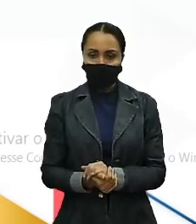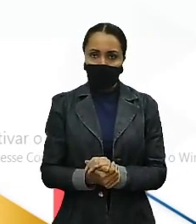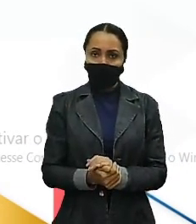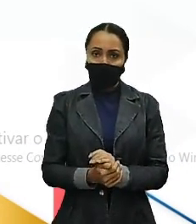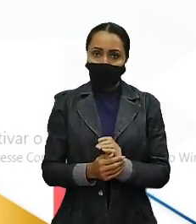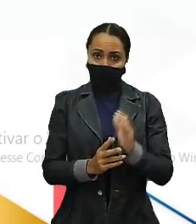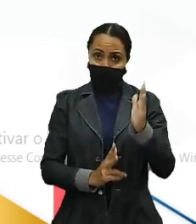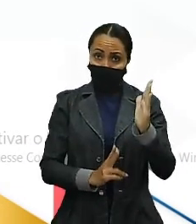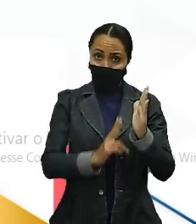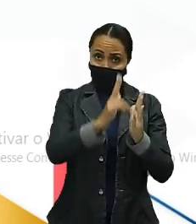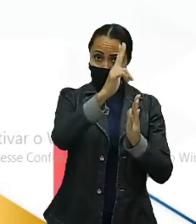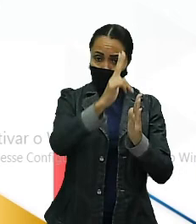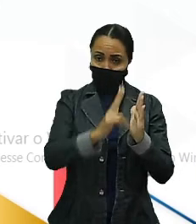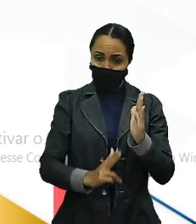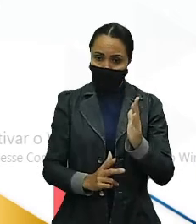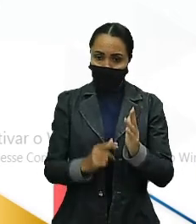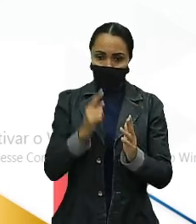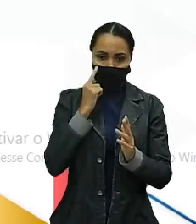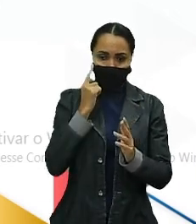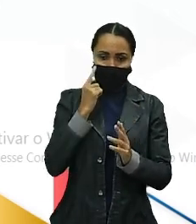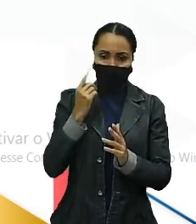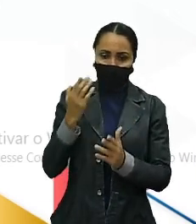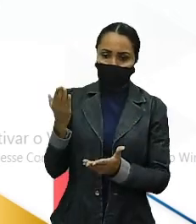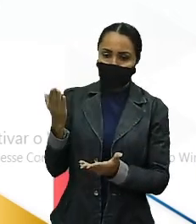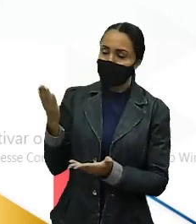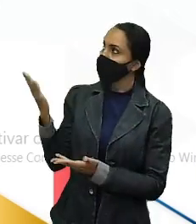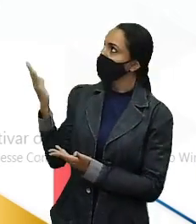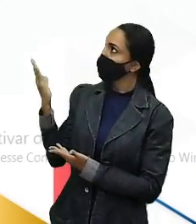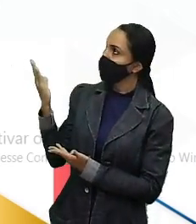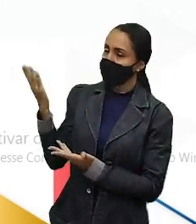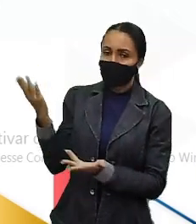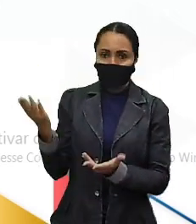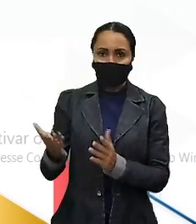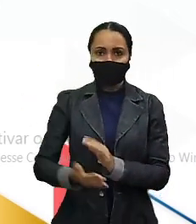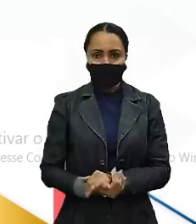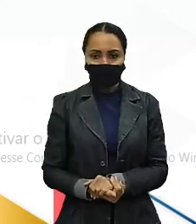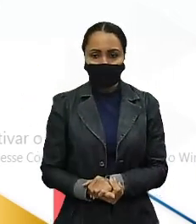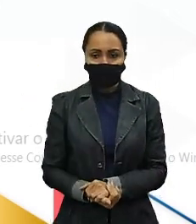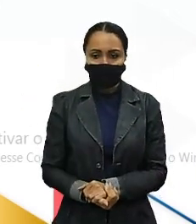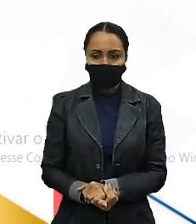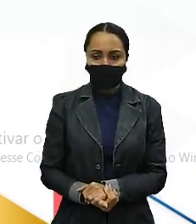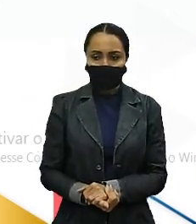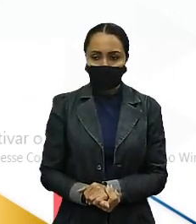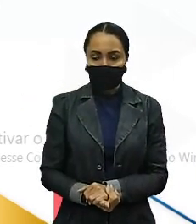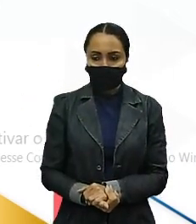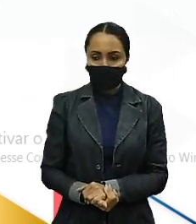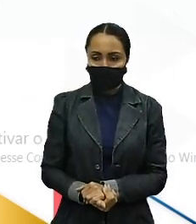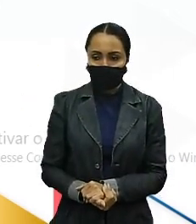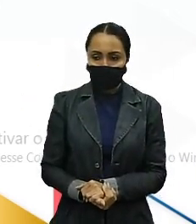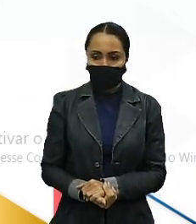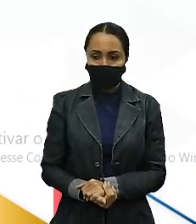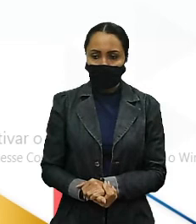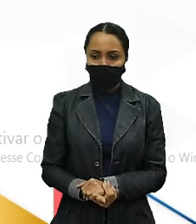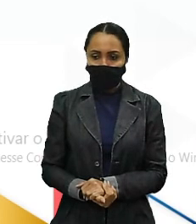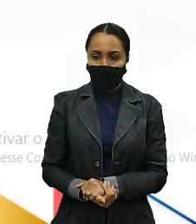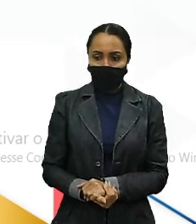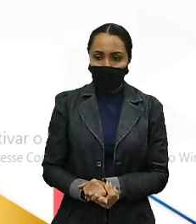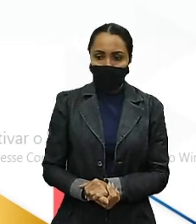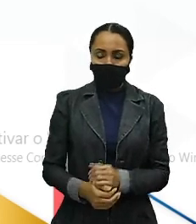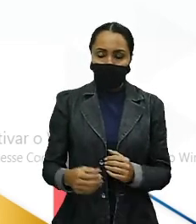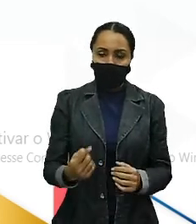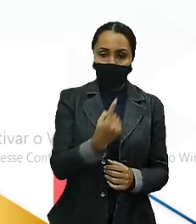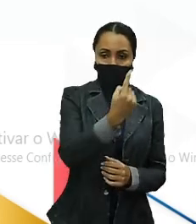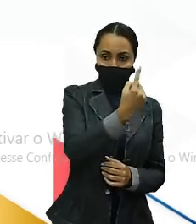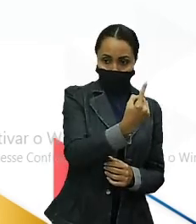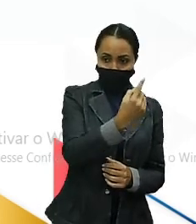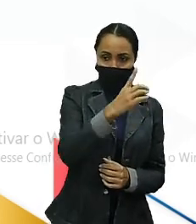ao meio, só pode ser esse aí que tá ligado agora. Fechou? Fechou a questão? Então vamos lá. Bom, a resposta seria